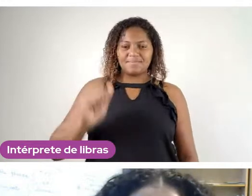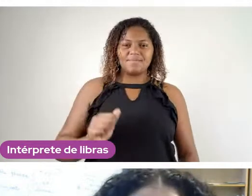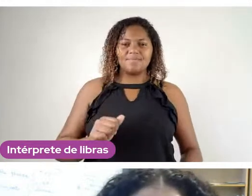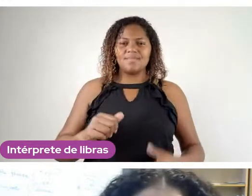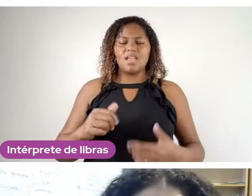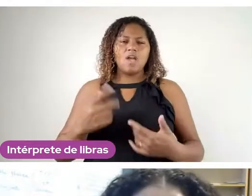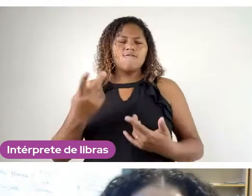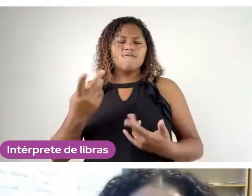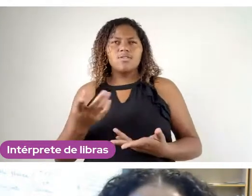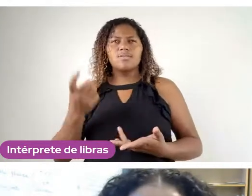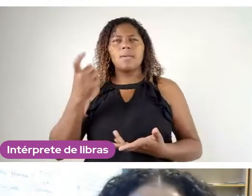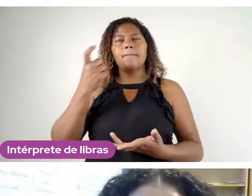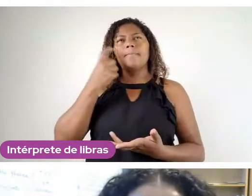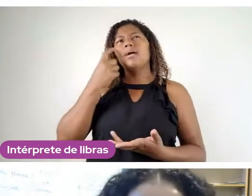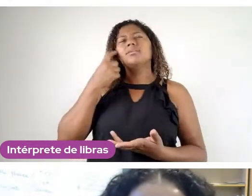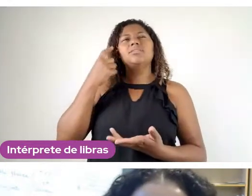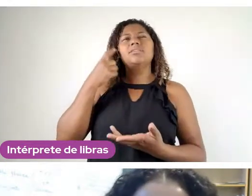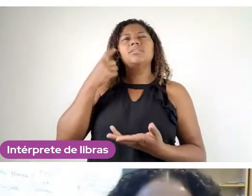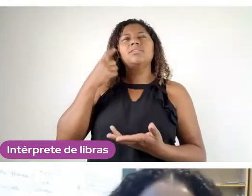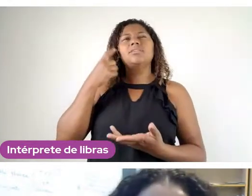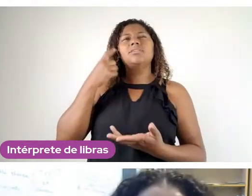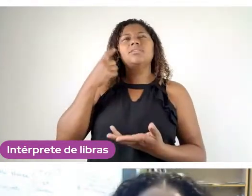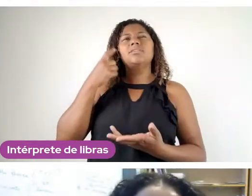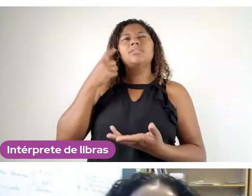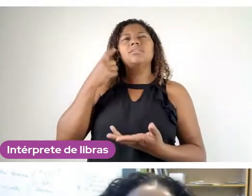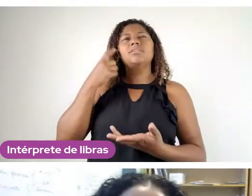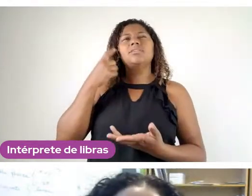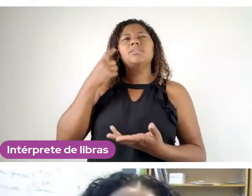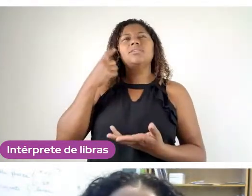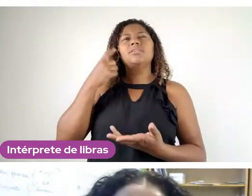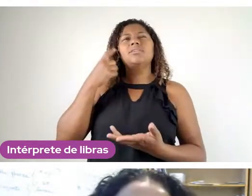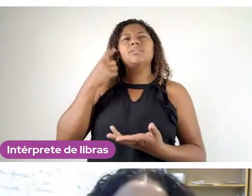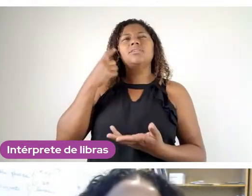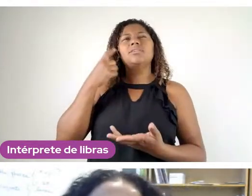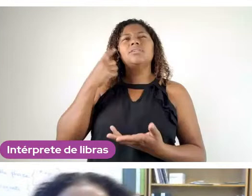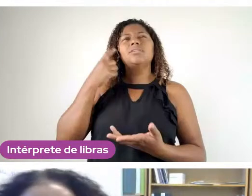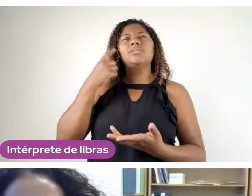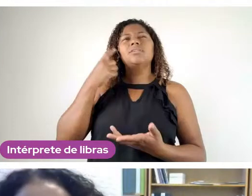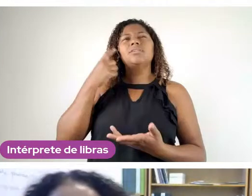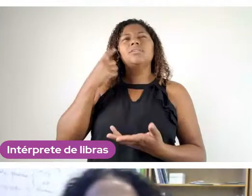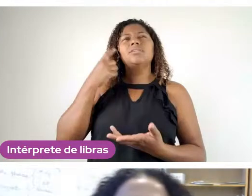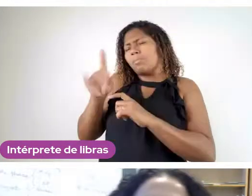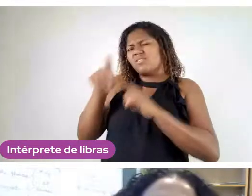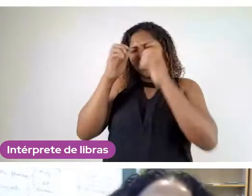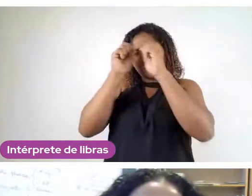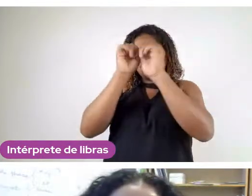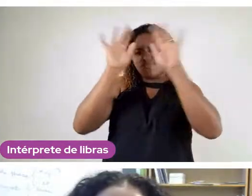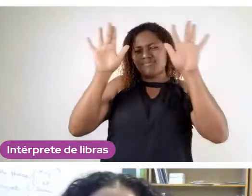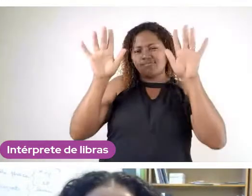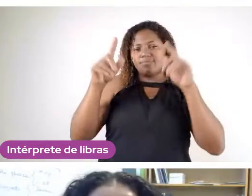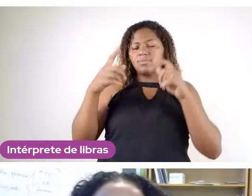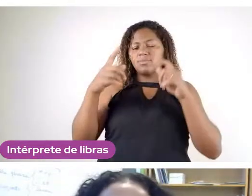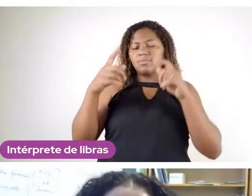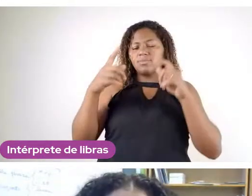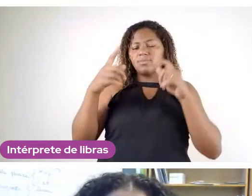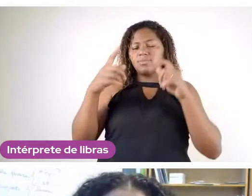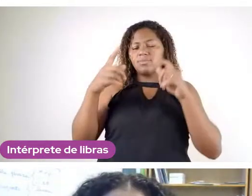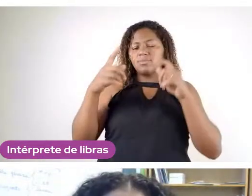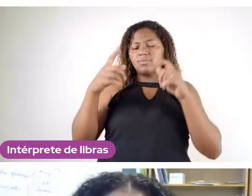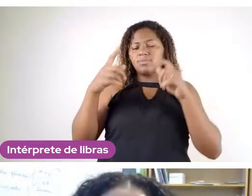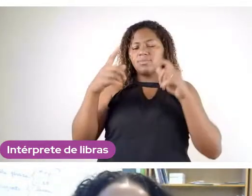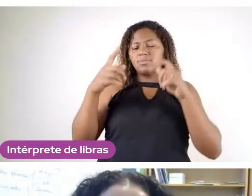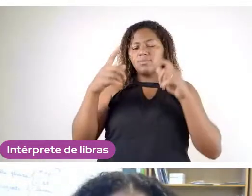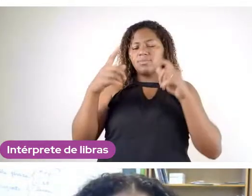considerando, né, a extensão desses blooms, é mais para um esclarecimento, sabe? Considerando a extensão dessas florações que a